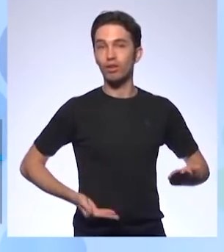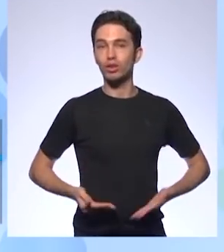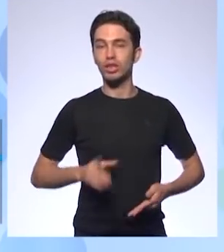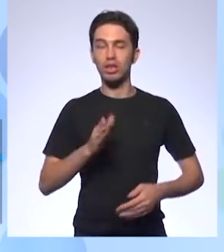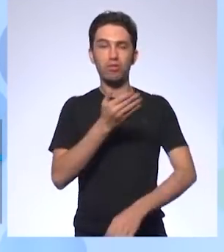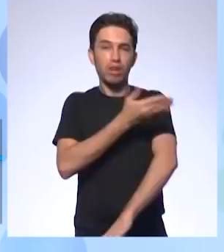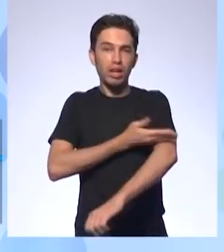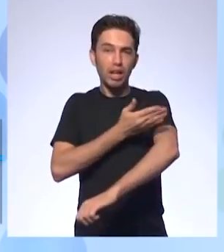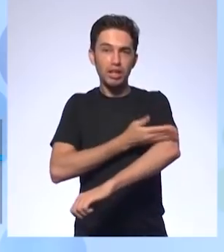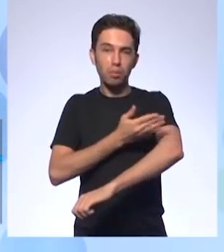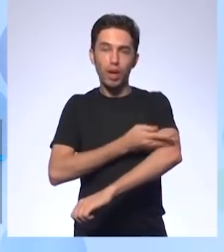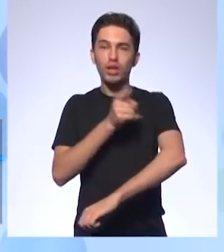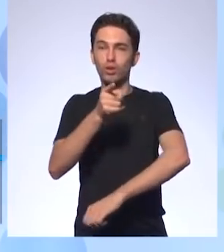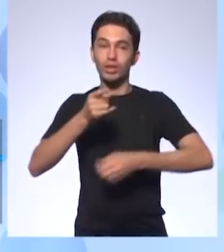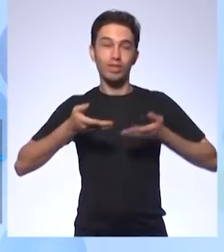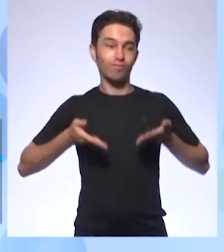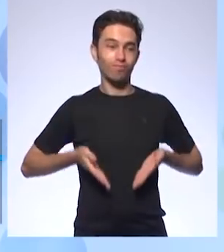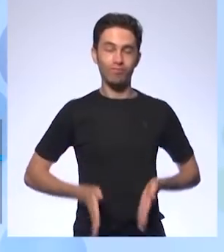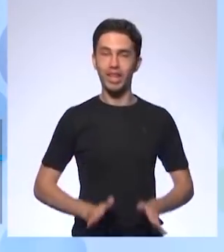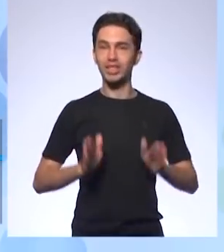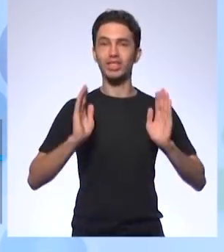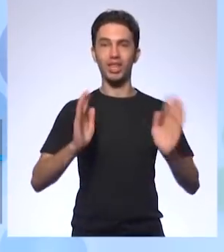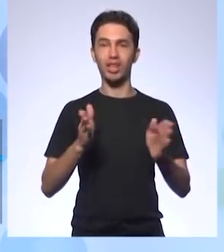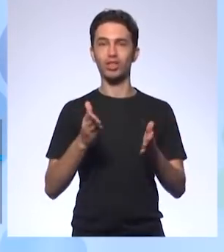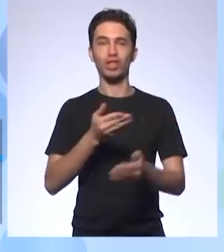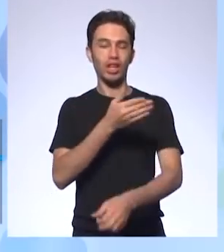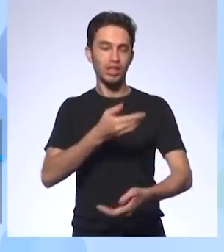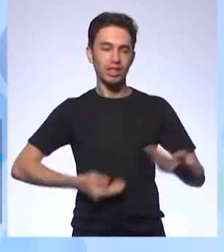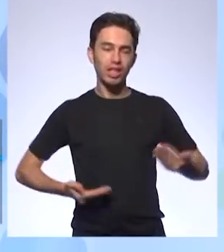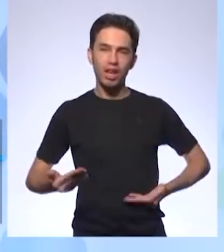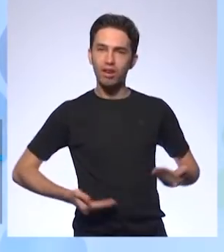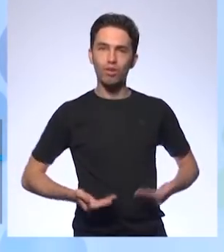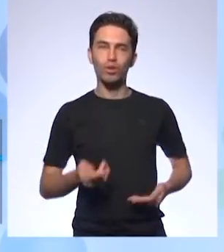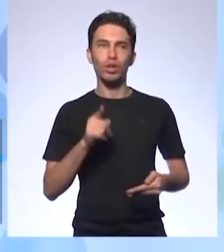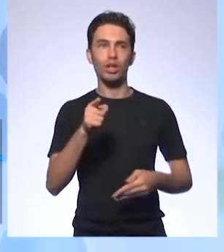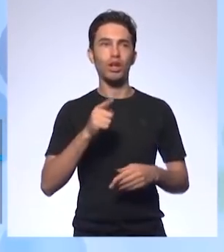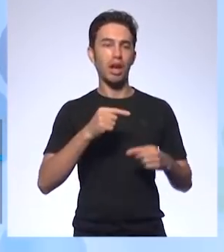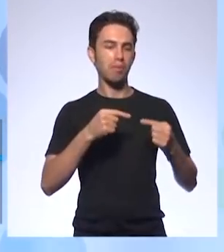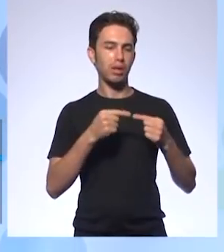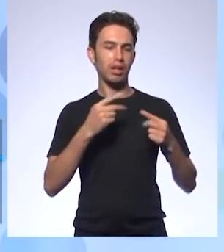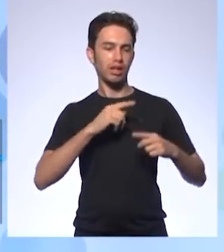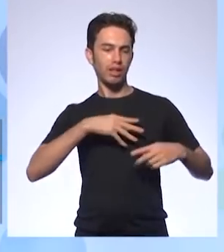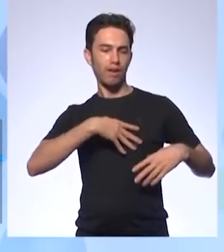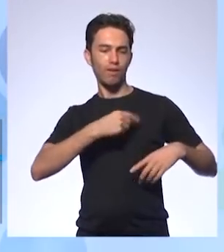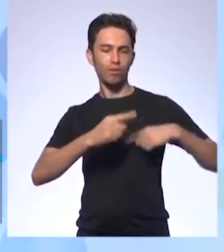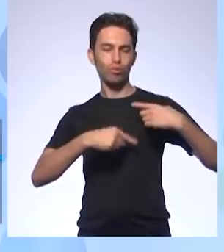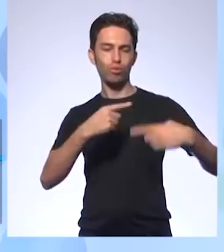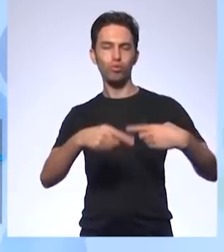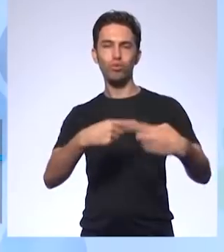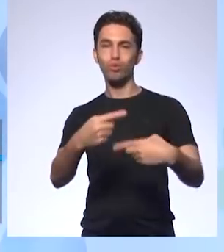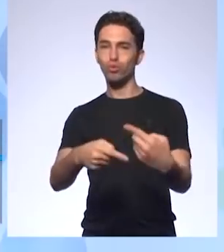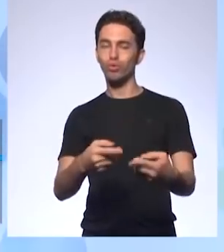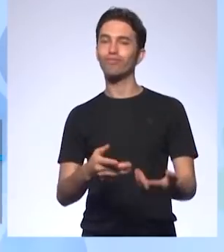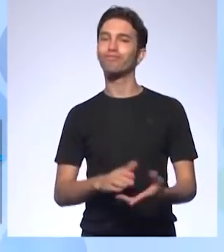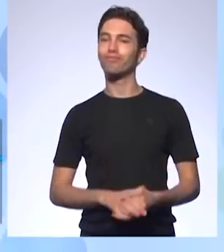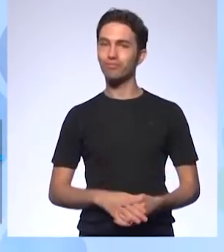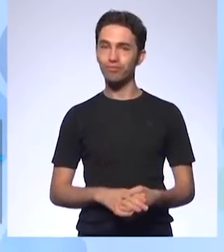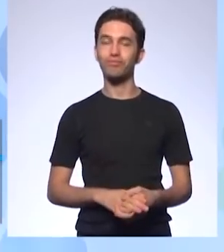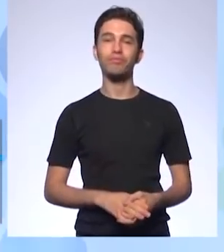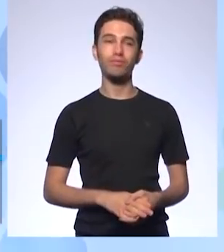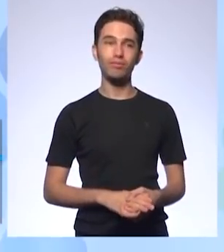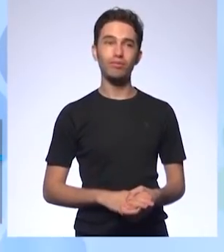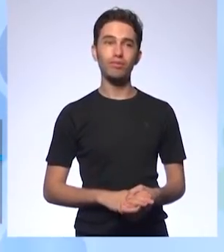já nascia servo. Era uma condição hereditária. Você passava essa questão de ser servo para as suas